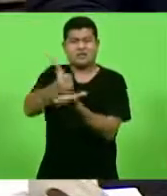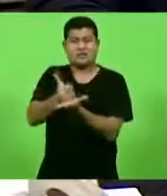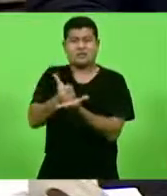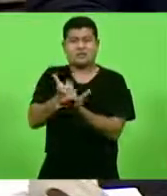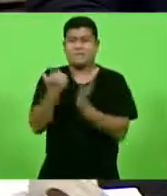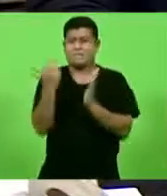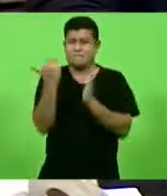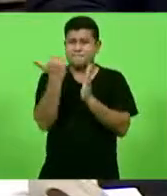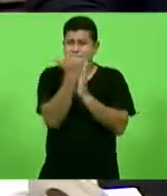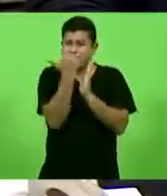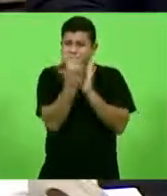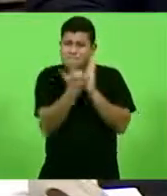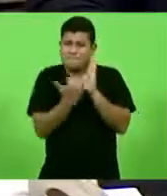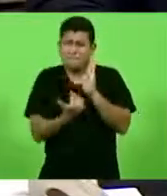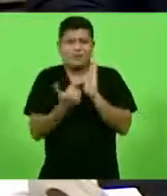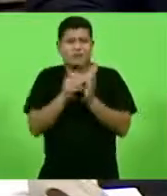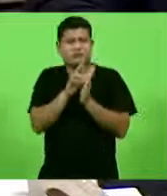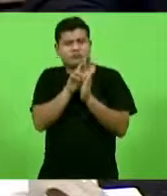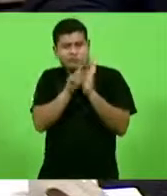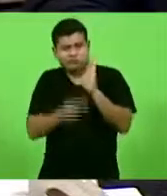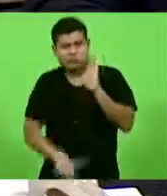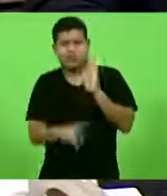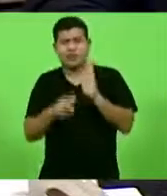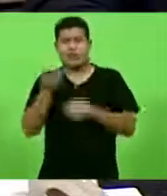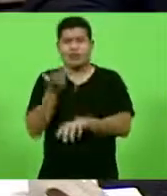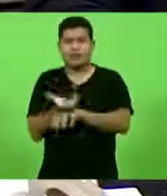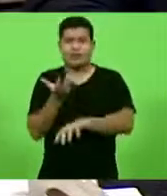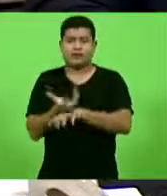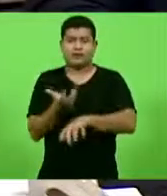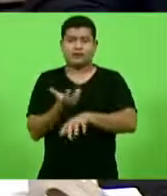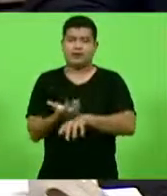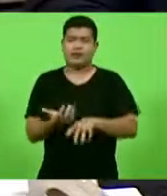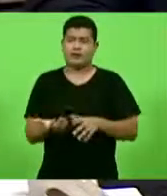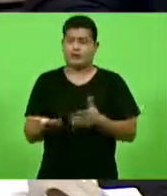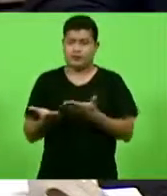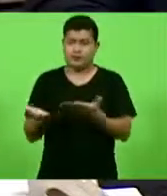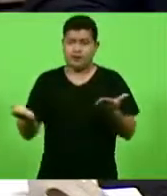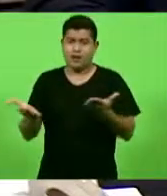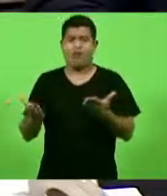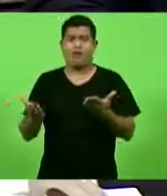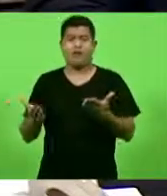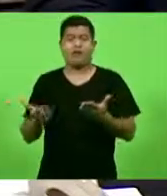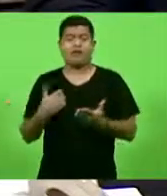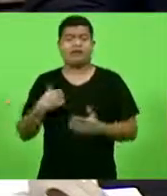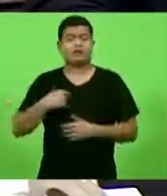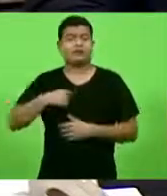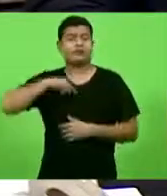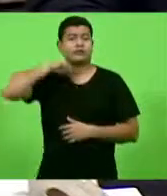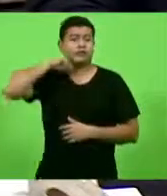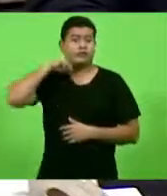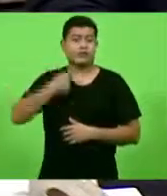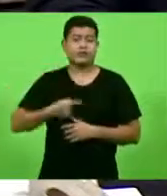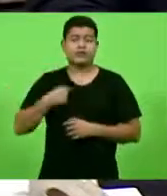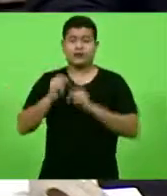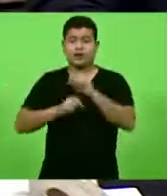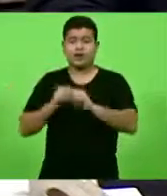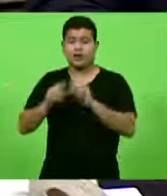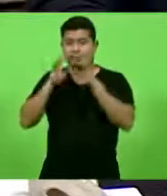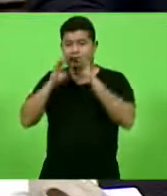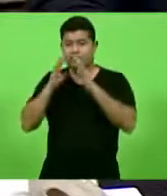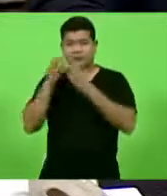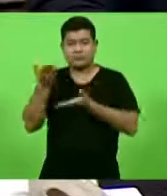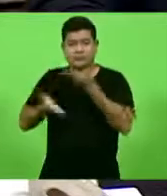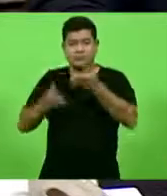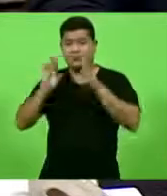mais em mais matérias e mais conteúdo. Nós não conseguimos dar uma atenção para aqueles conteúdos básicos.